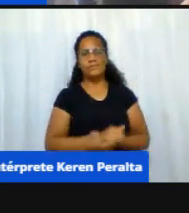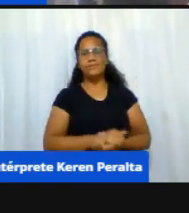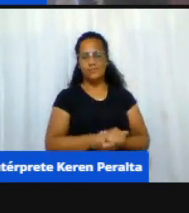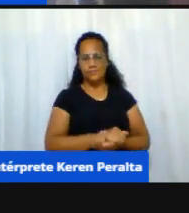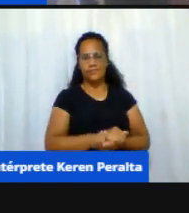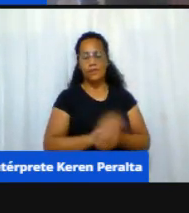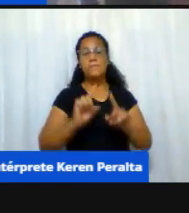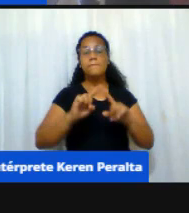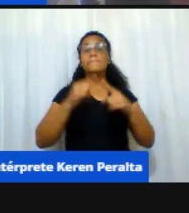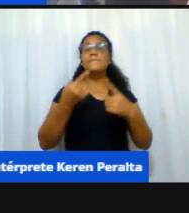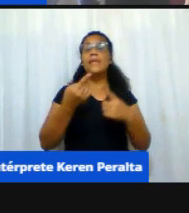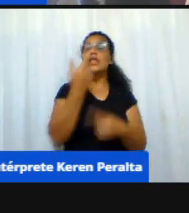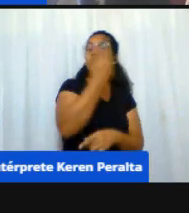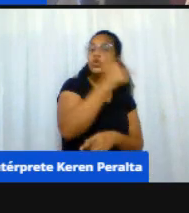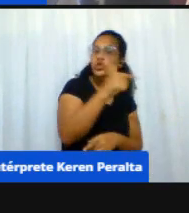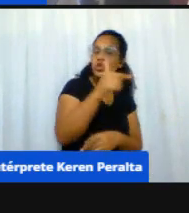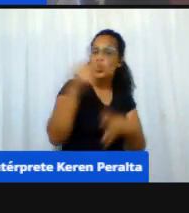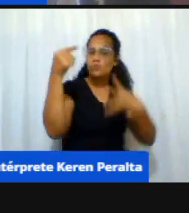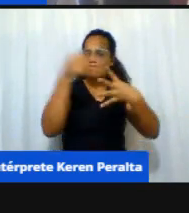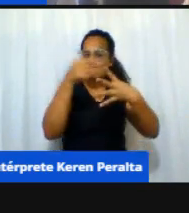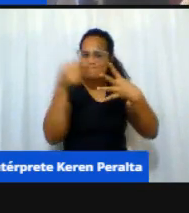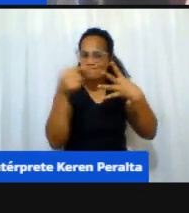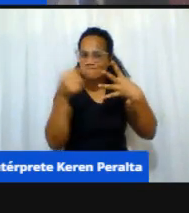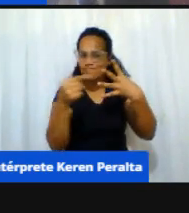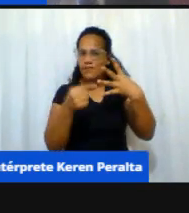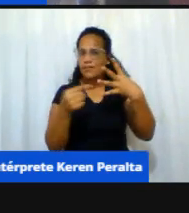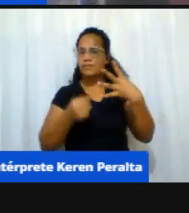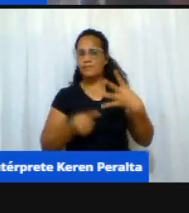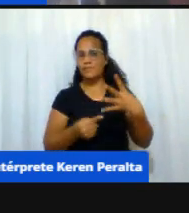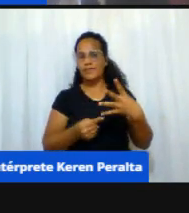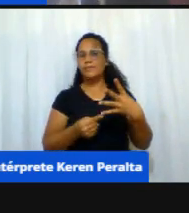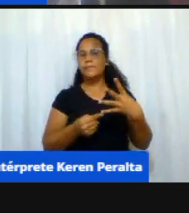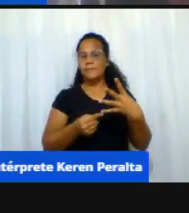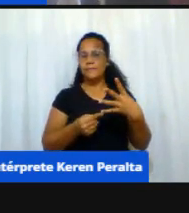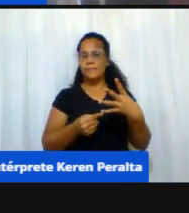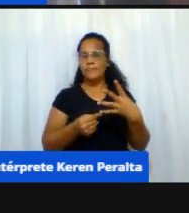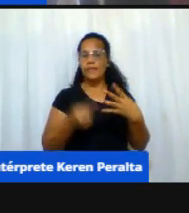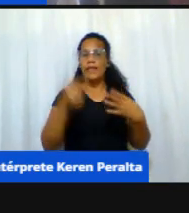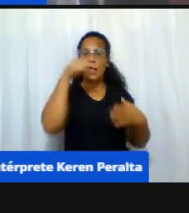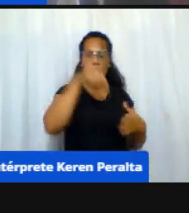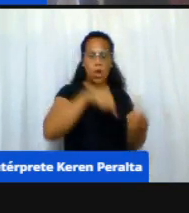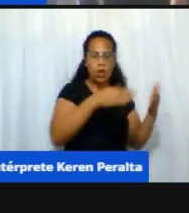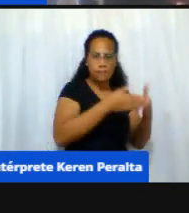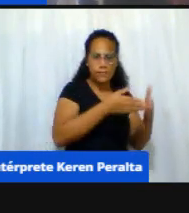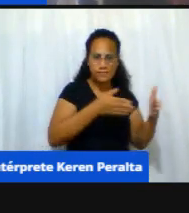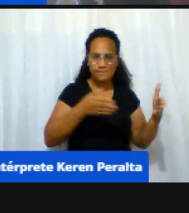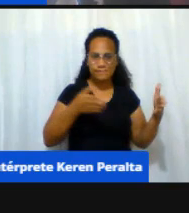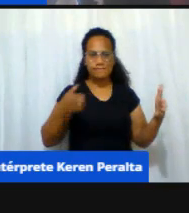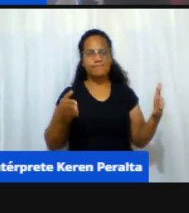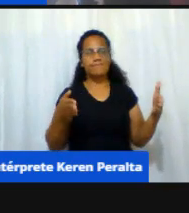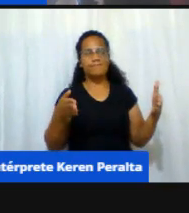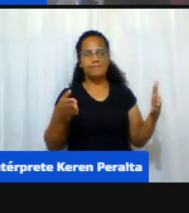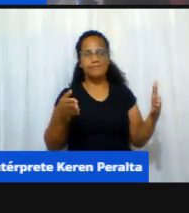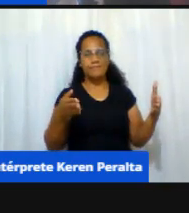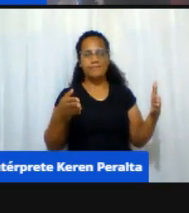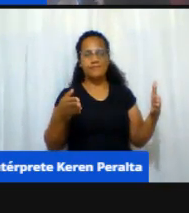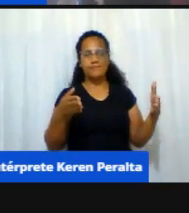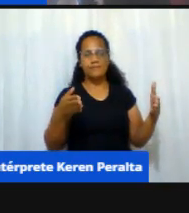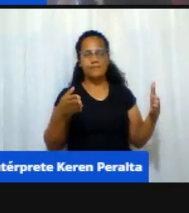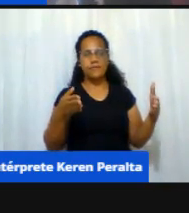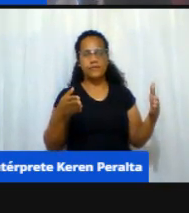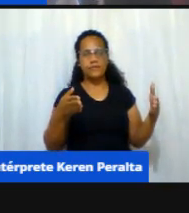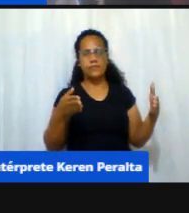outros aspectos conjunturais e que, para esse momento, consideraremos os efeitos sociais